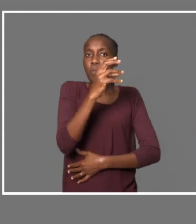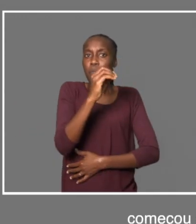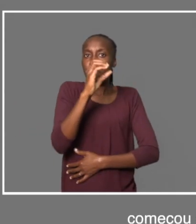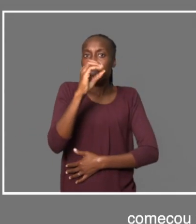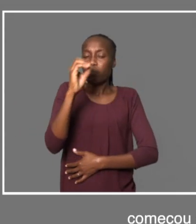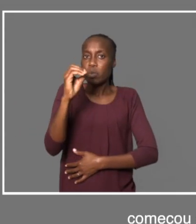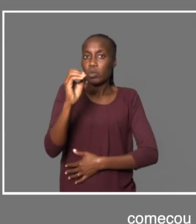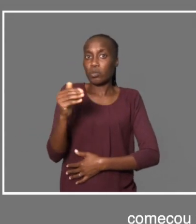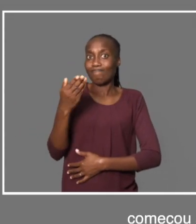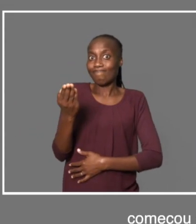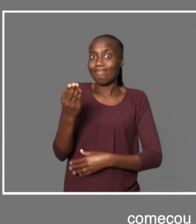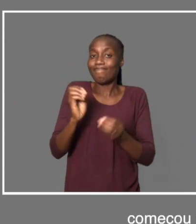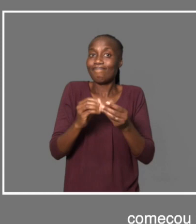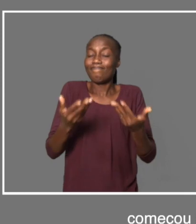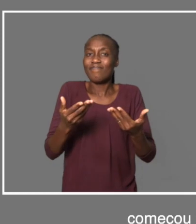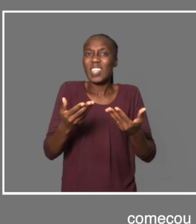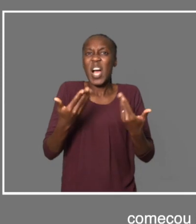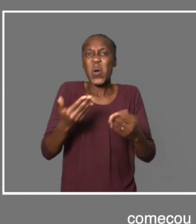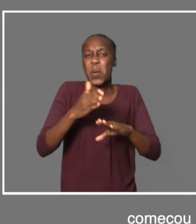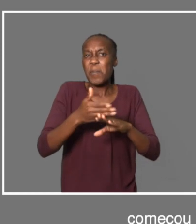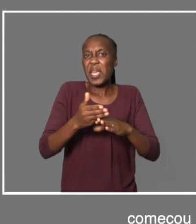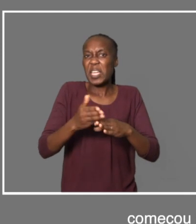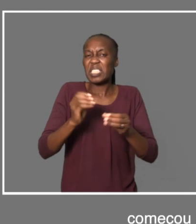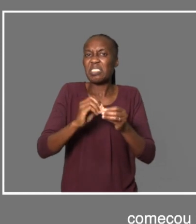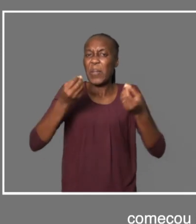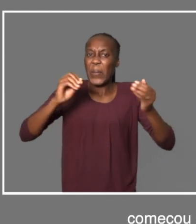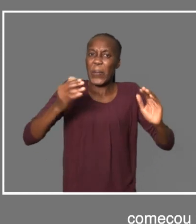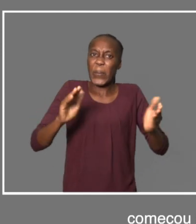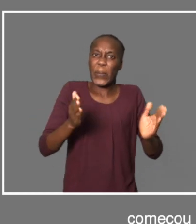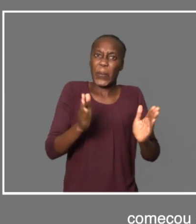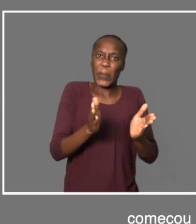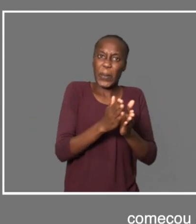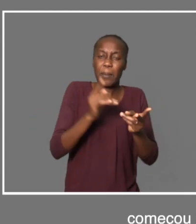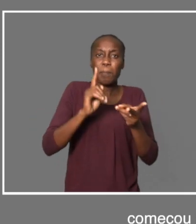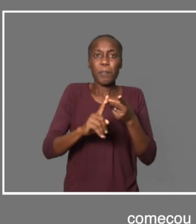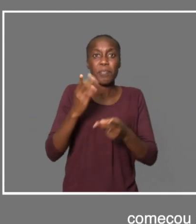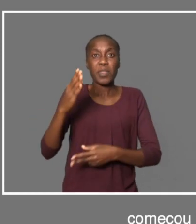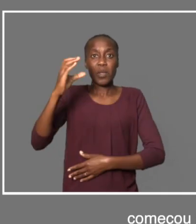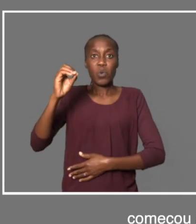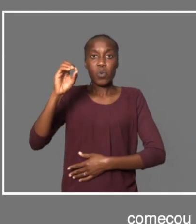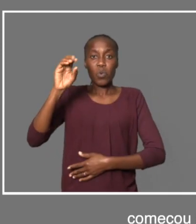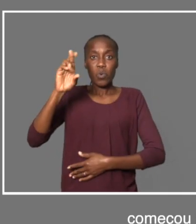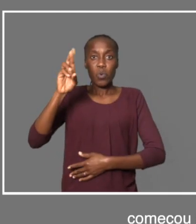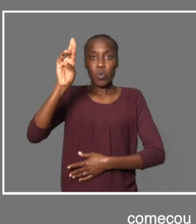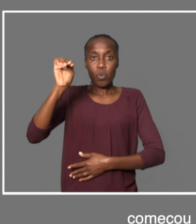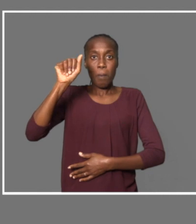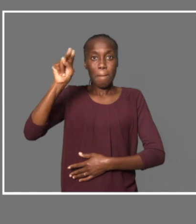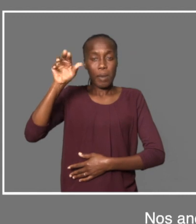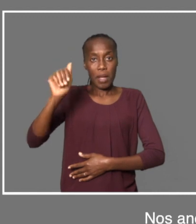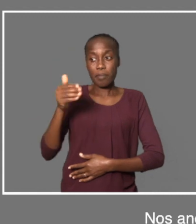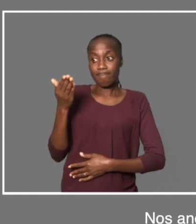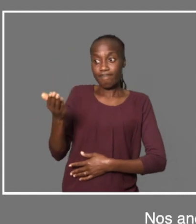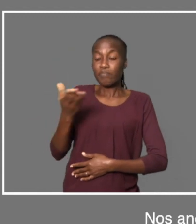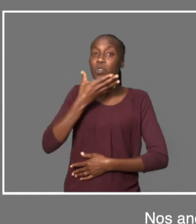começaram a registrar esses cacês de peixe em cor humana tal como revela Armando.